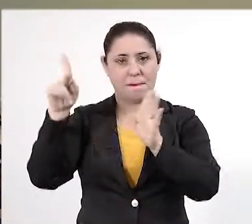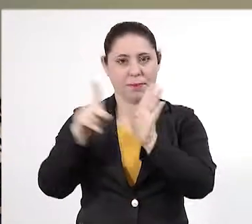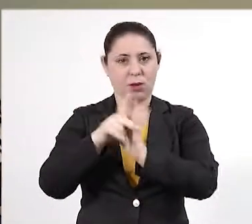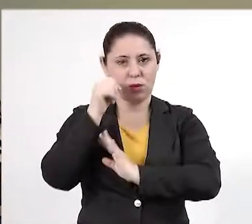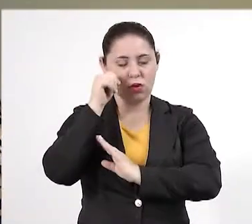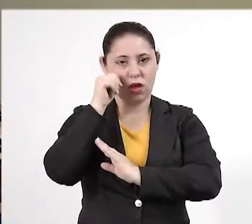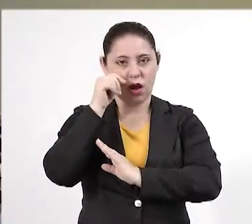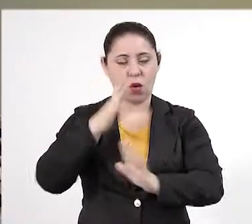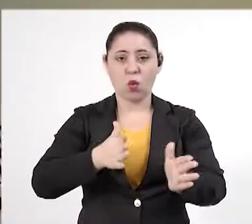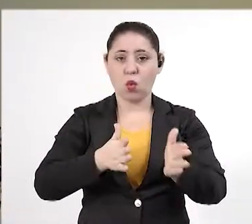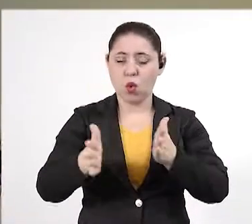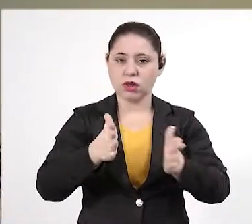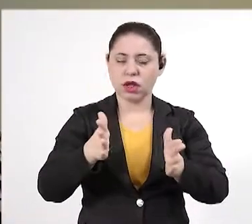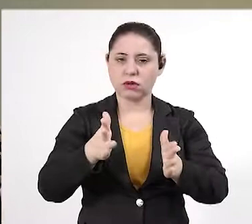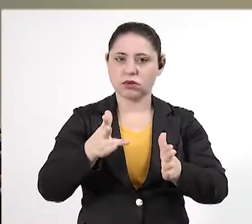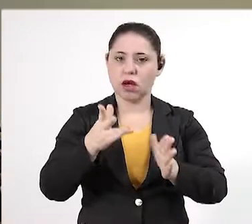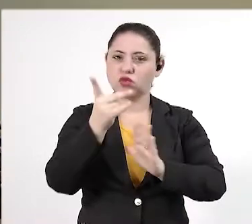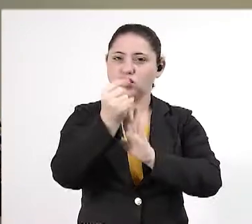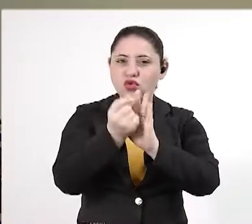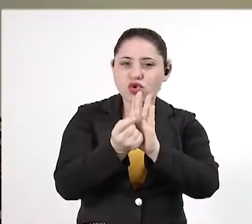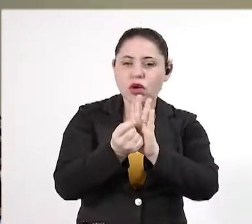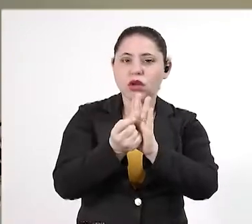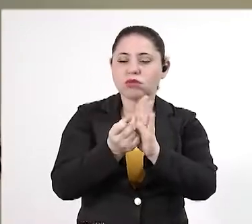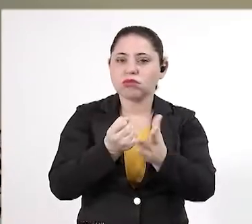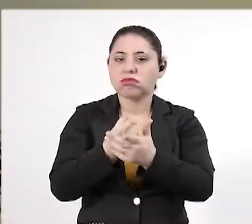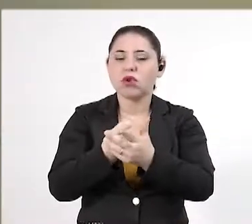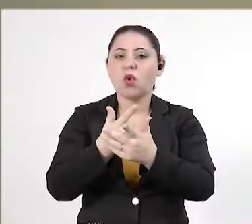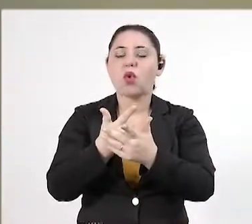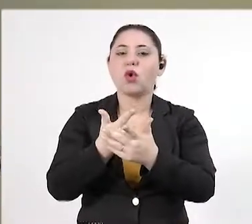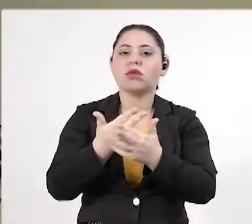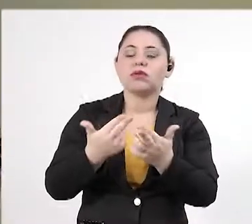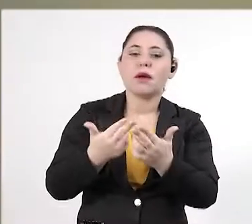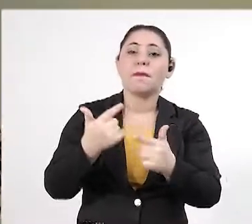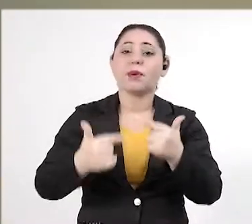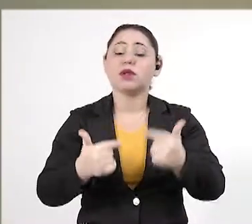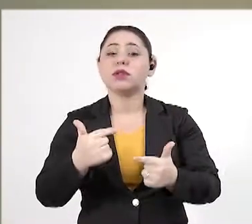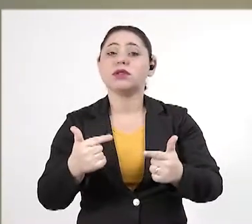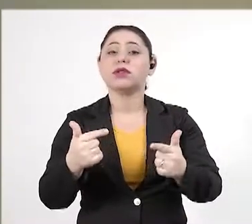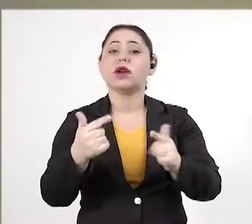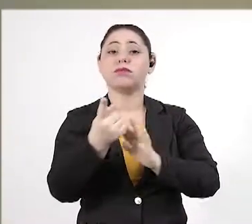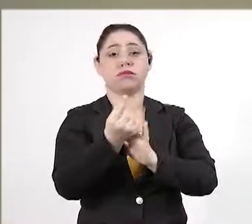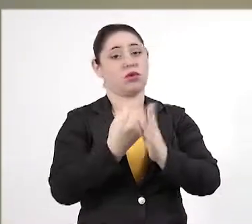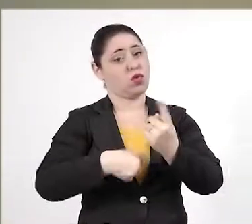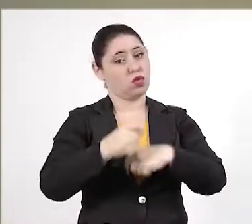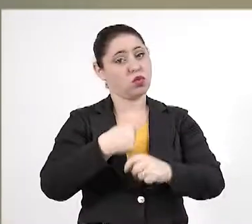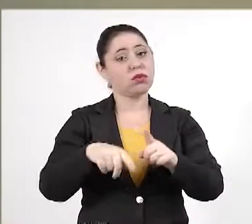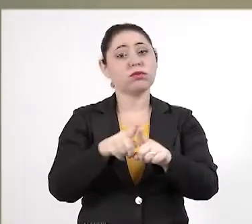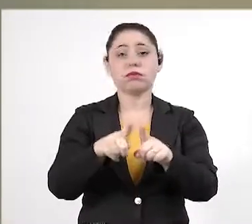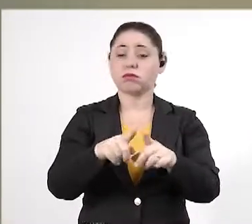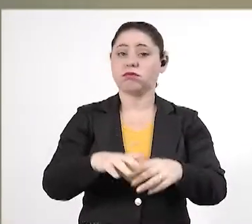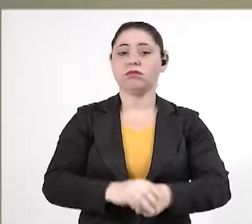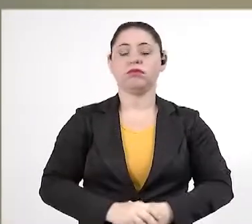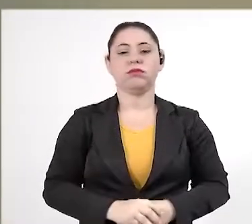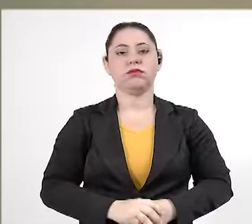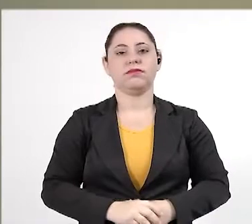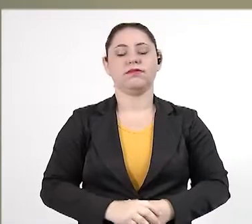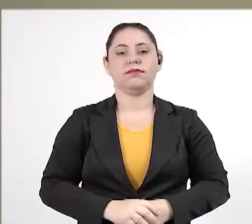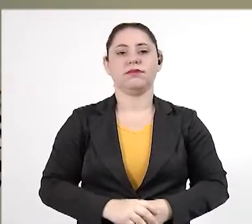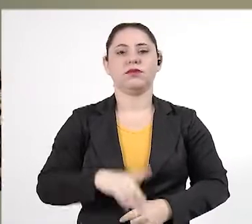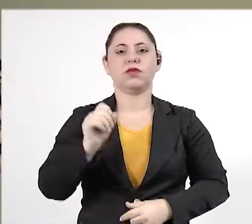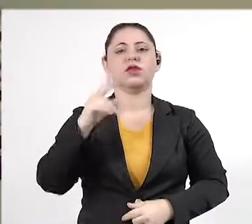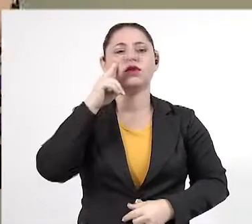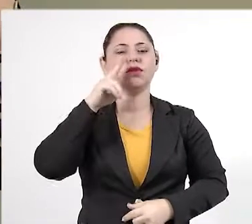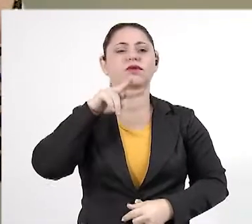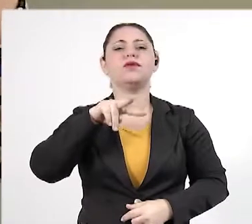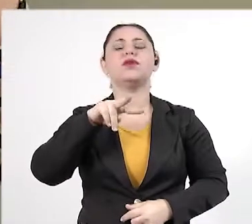candidatura com viabilidade. Com viabilidade não só política, mas econômica também, né? O